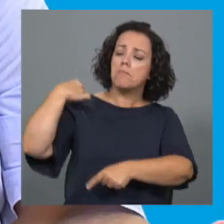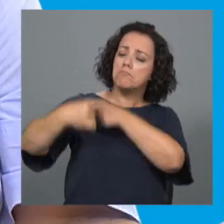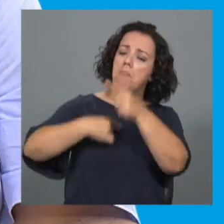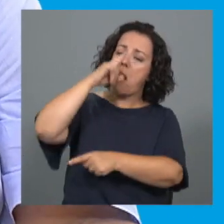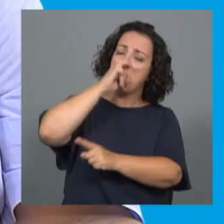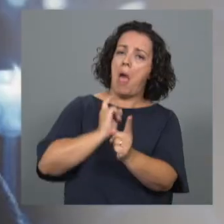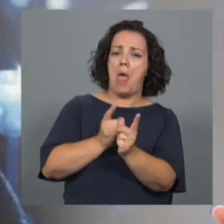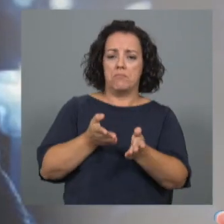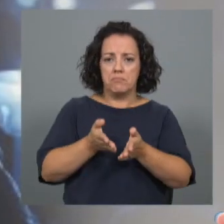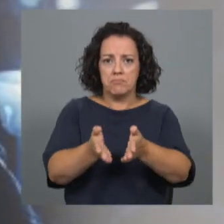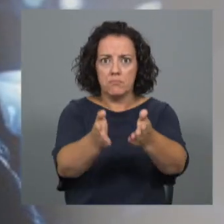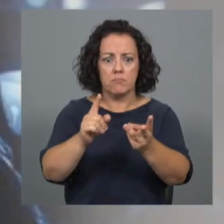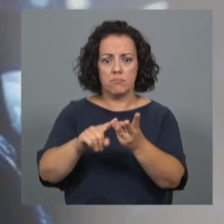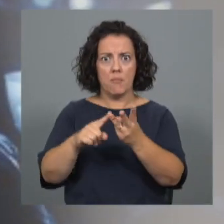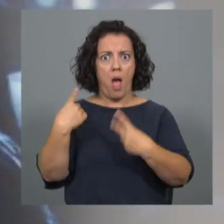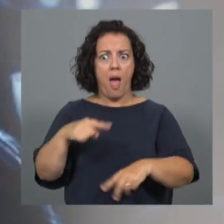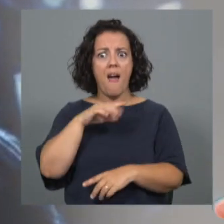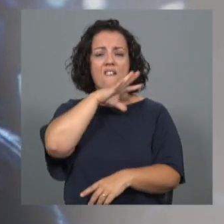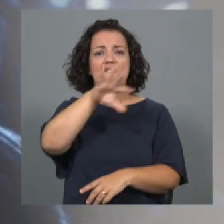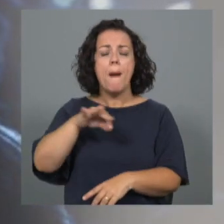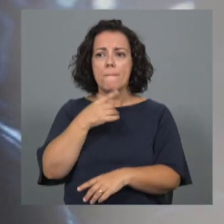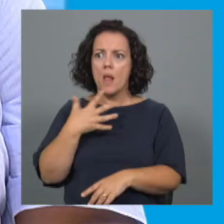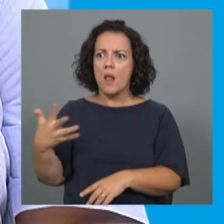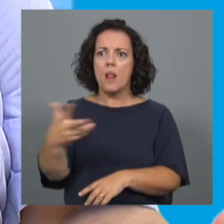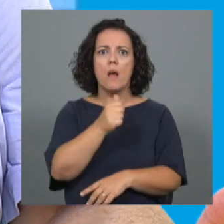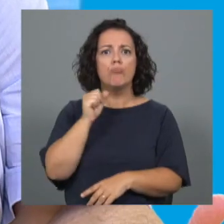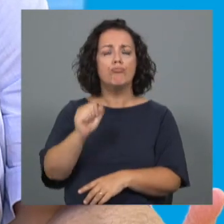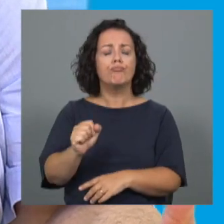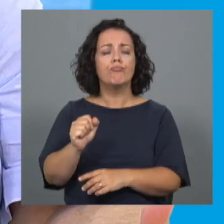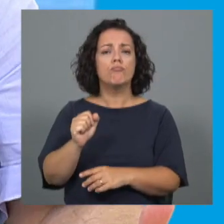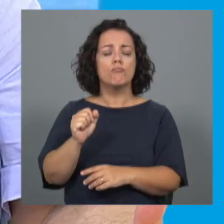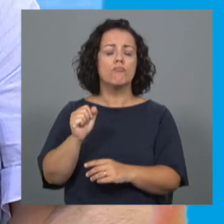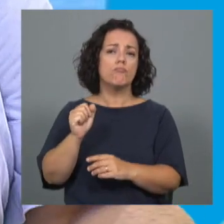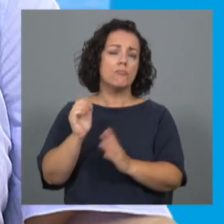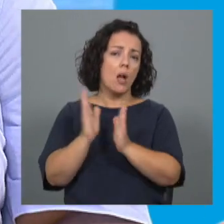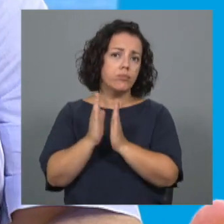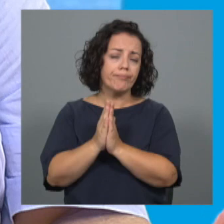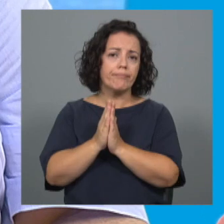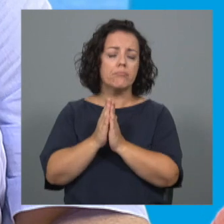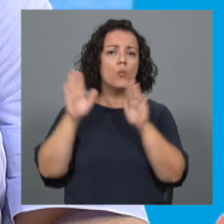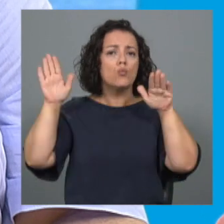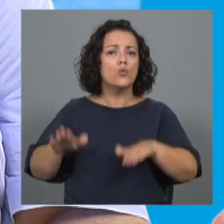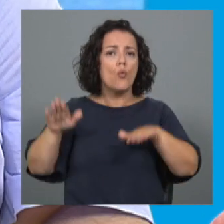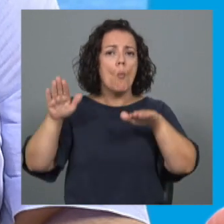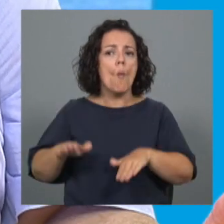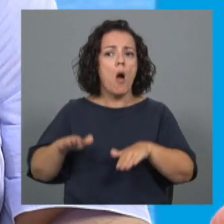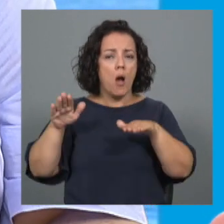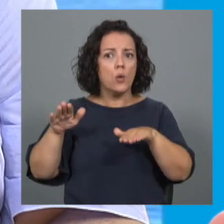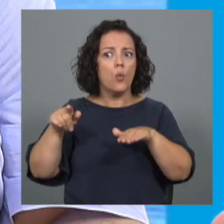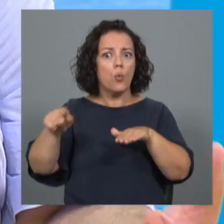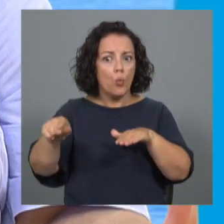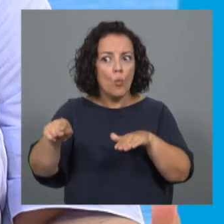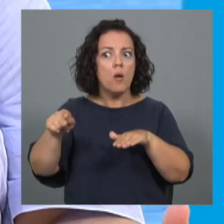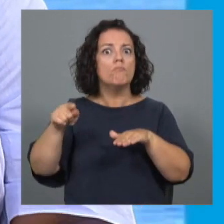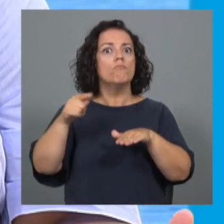temos um conjunto de famílias islâmicas connosco que nos procuram exatamente pelo quadro da formação, que sabem